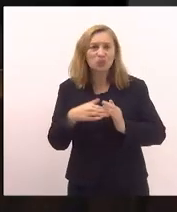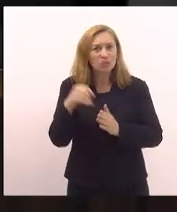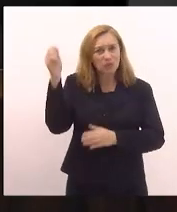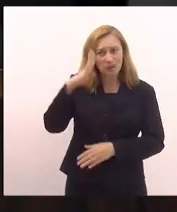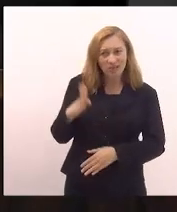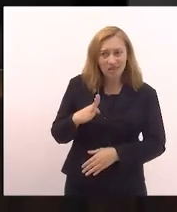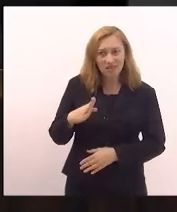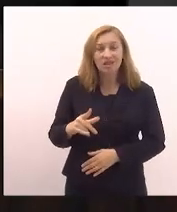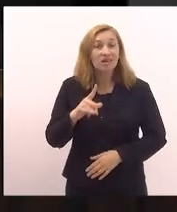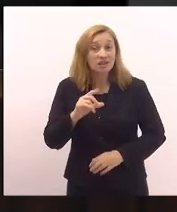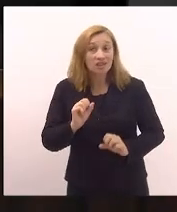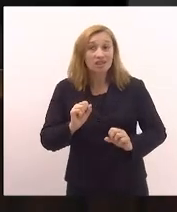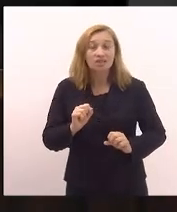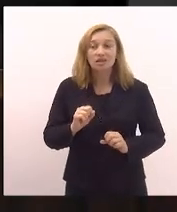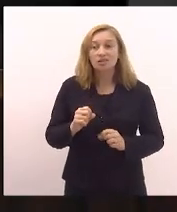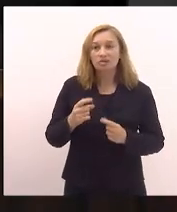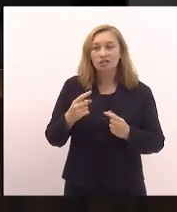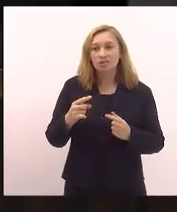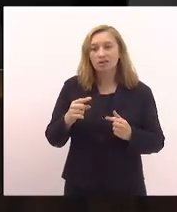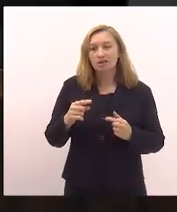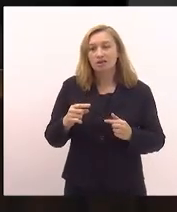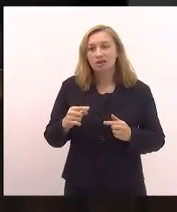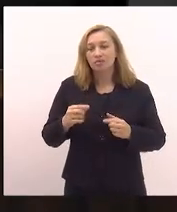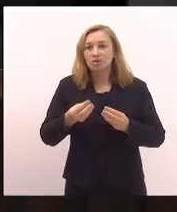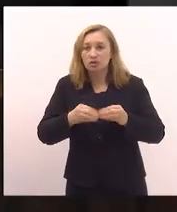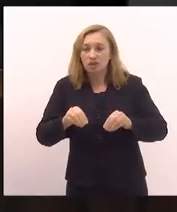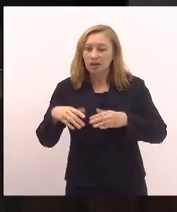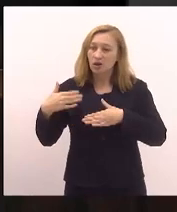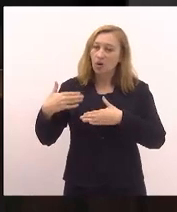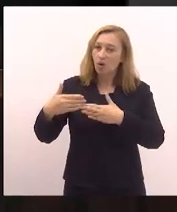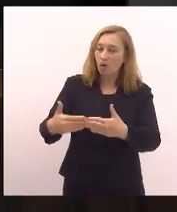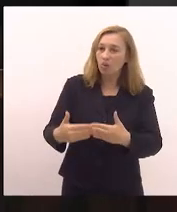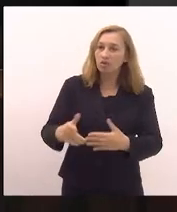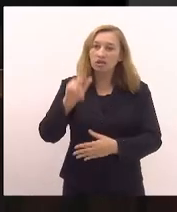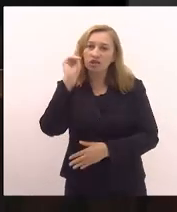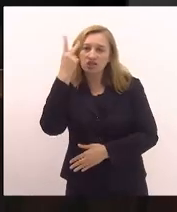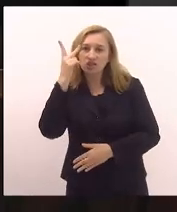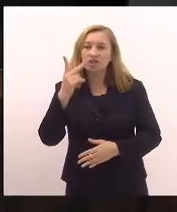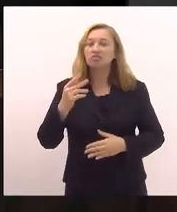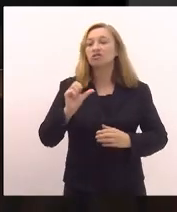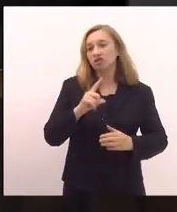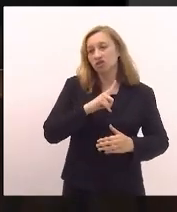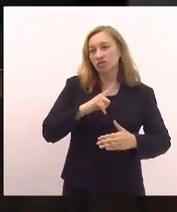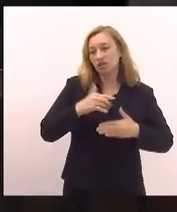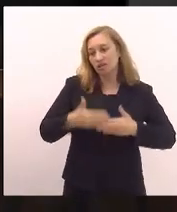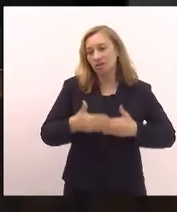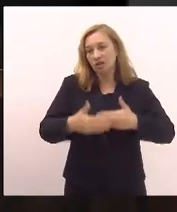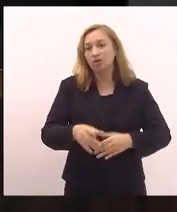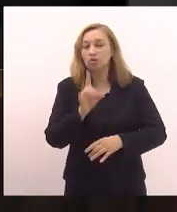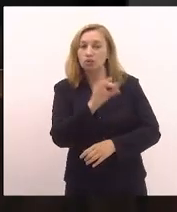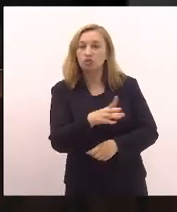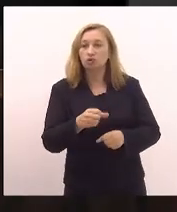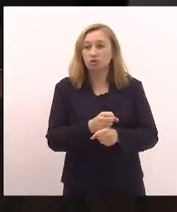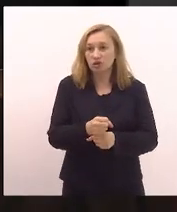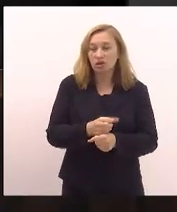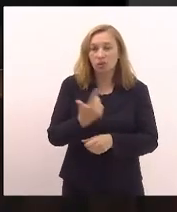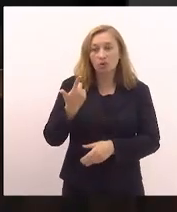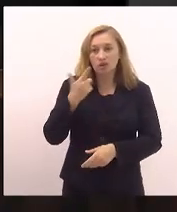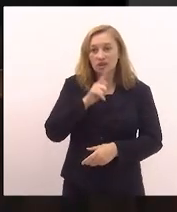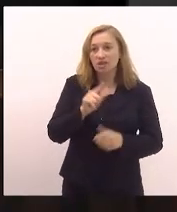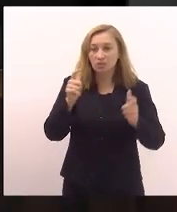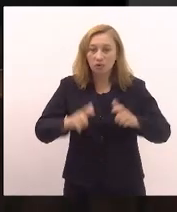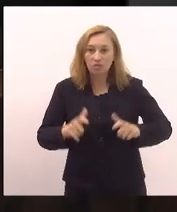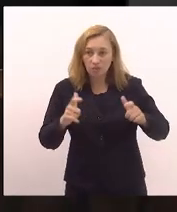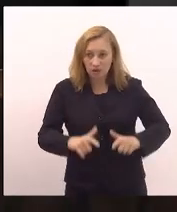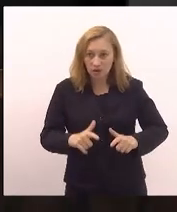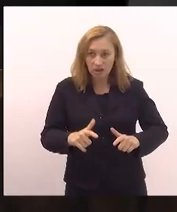Brasil, temos sido vítimas ao longo da história. Tivemos muitos avanços nos últimos anos, conquistamos espaço